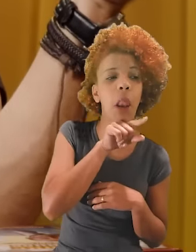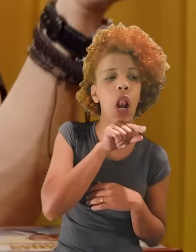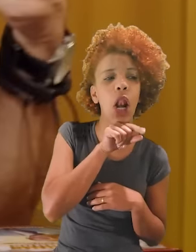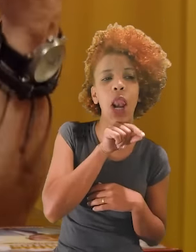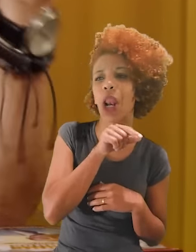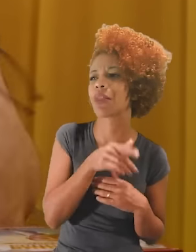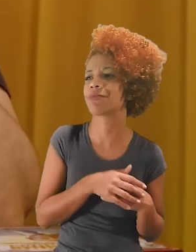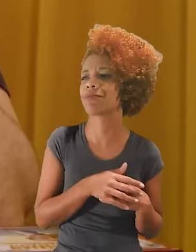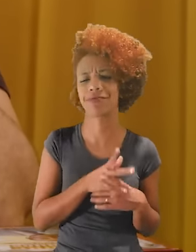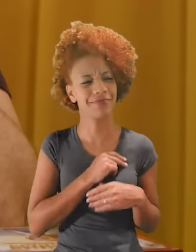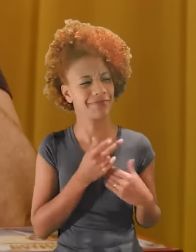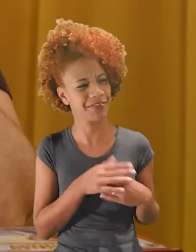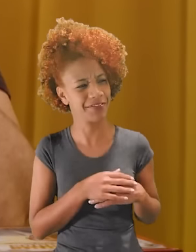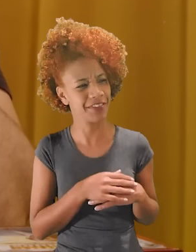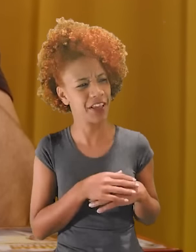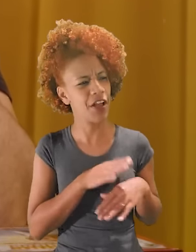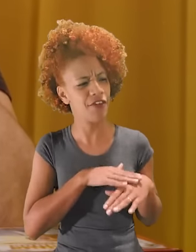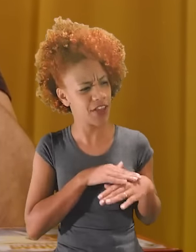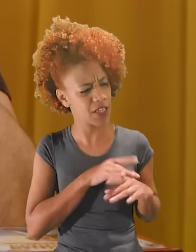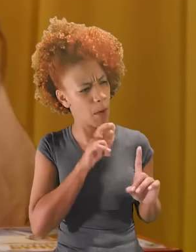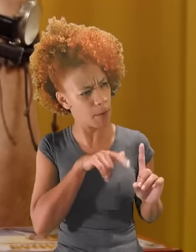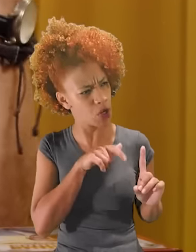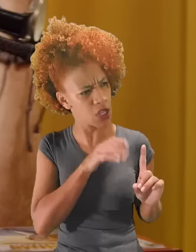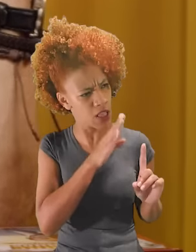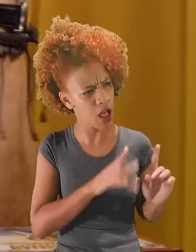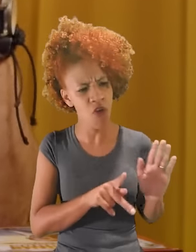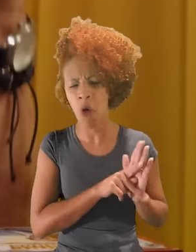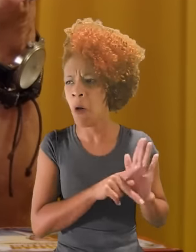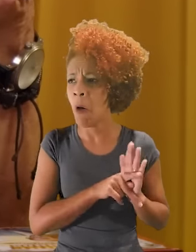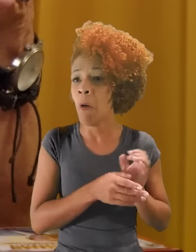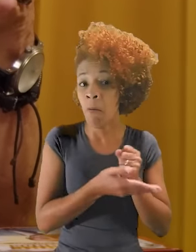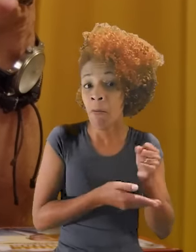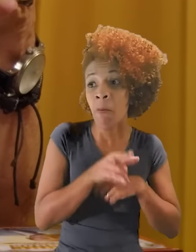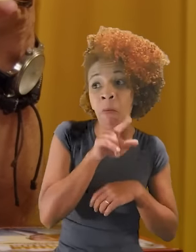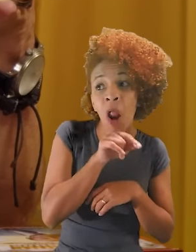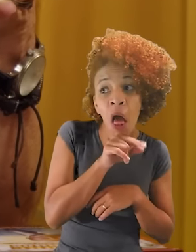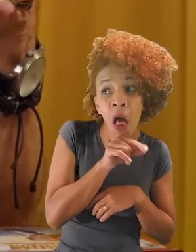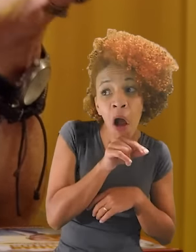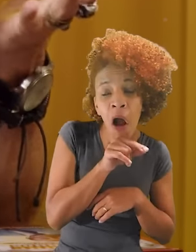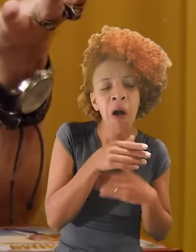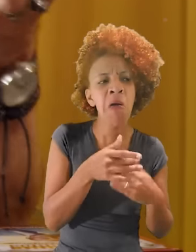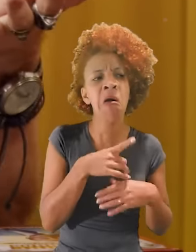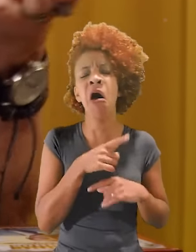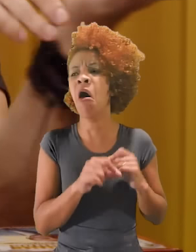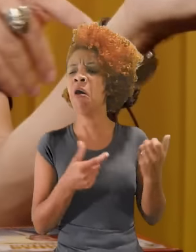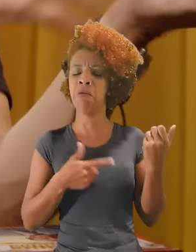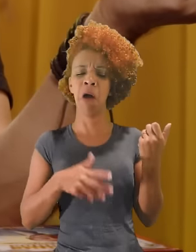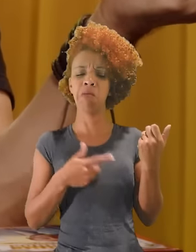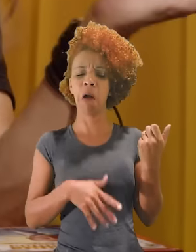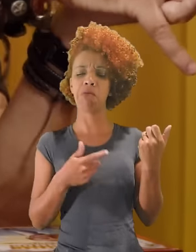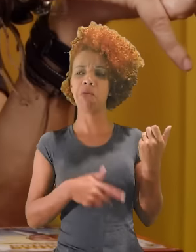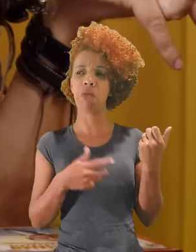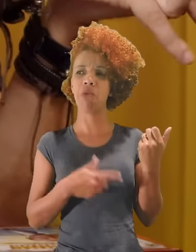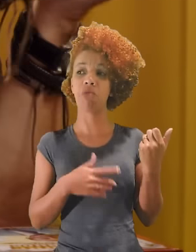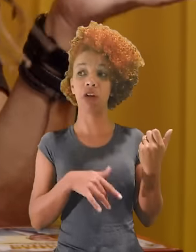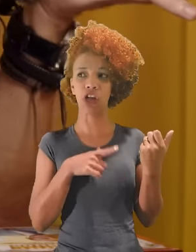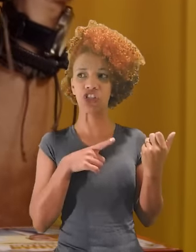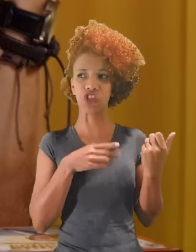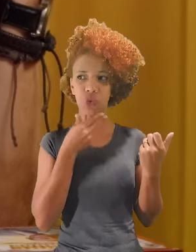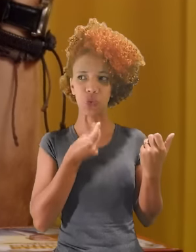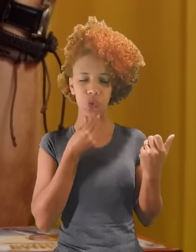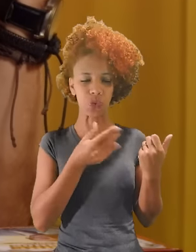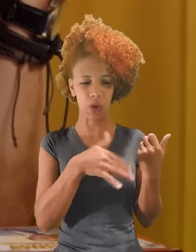de papagaio, porra. Aí o cara ficou interessado e falou, vamos fazer um personagem do Brasil, baseado no papagaio. E aí tinha um cara, um violinista, que era violinista